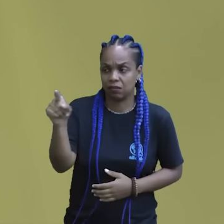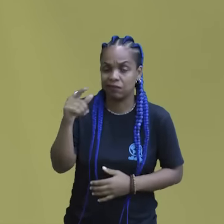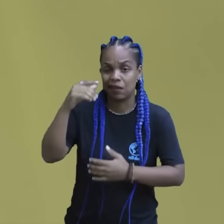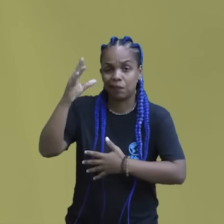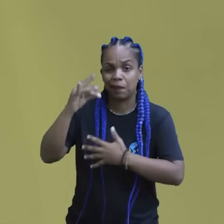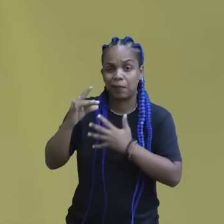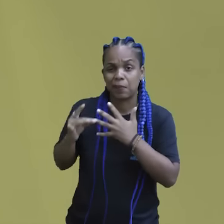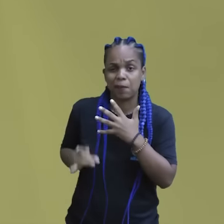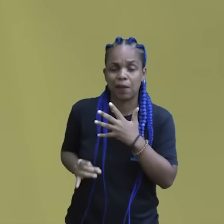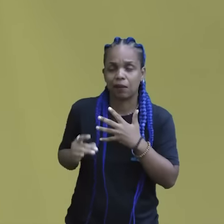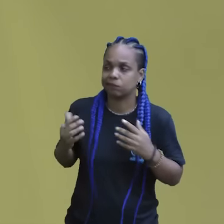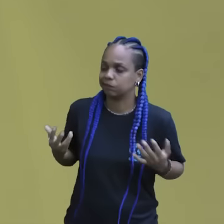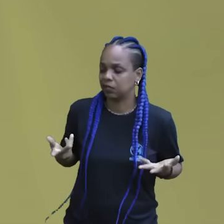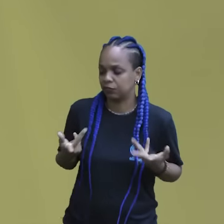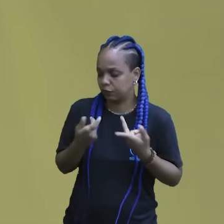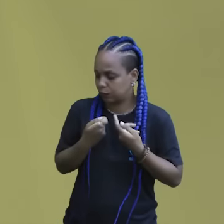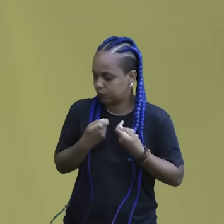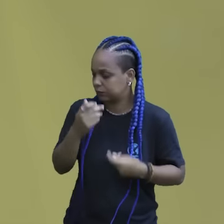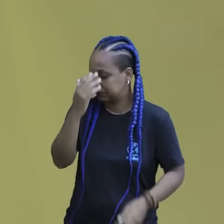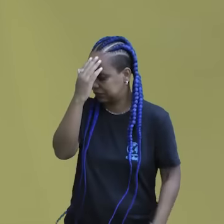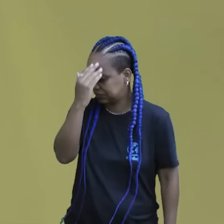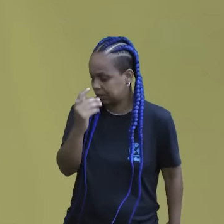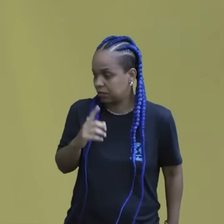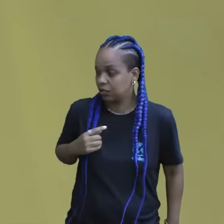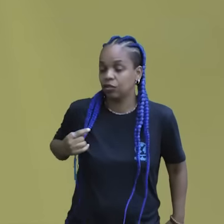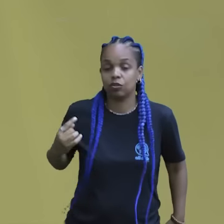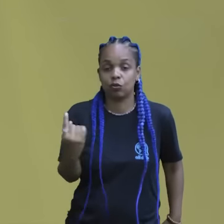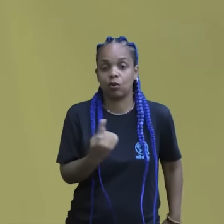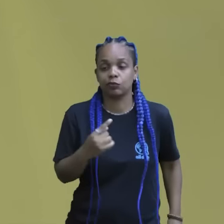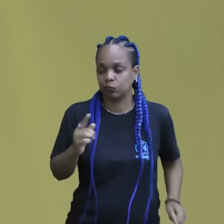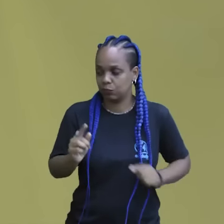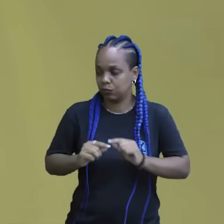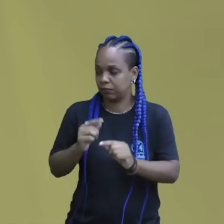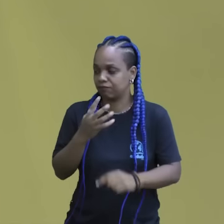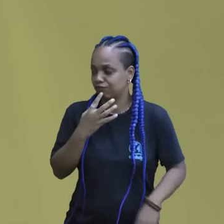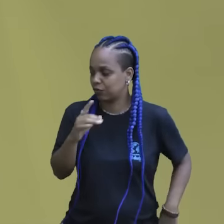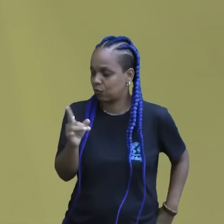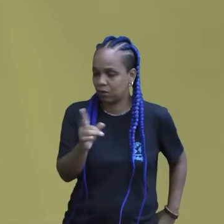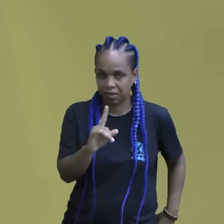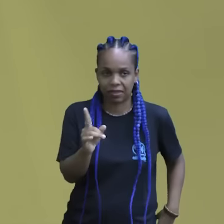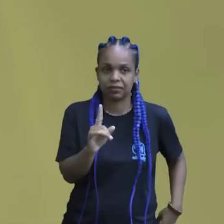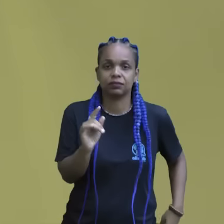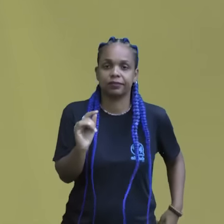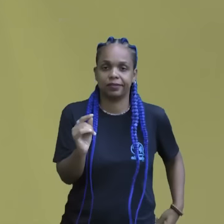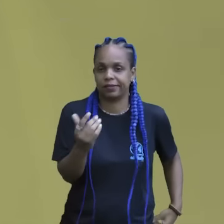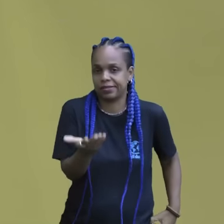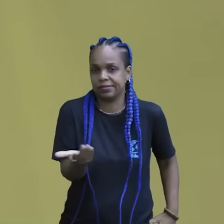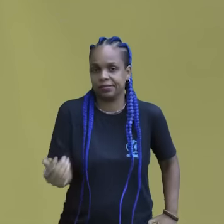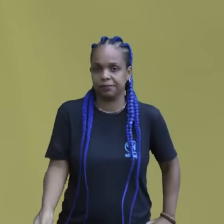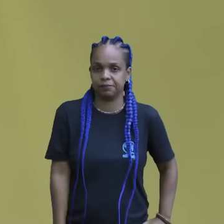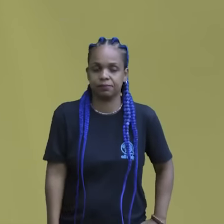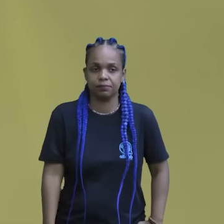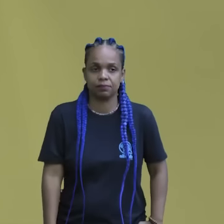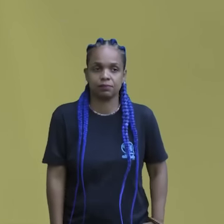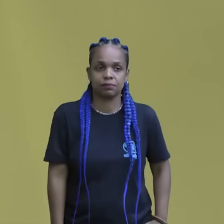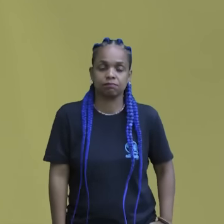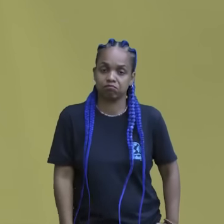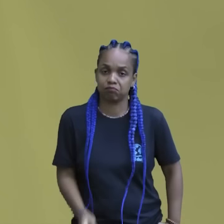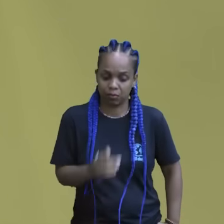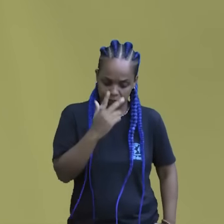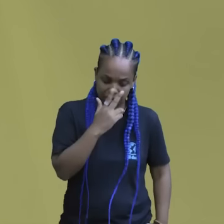mais dessa maneira, embora parecido em áreas da periferia, né? Aí ele vai dizer,